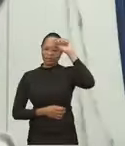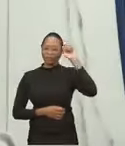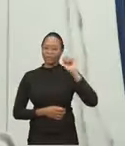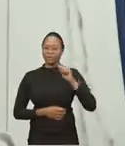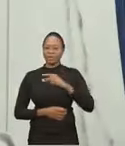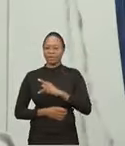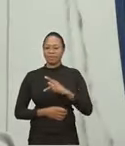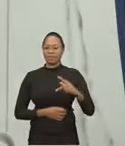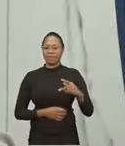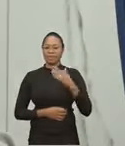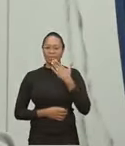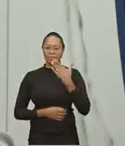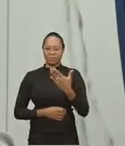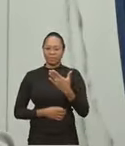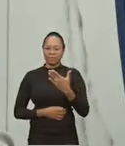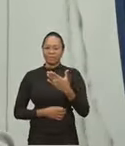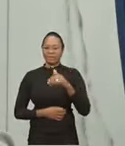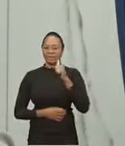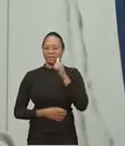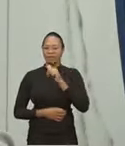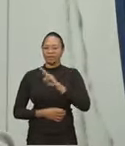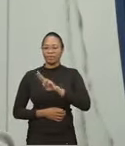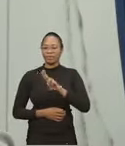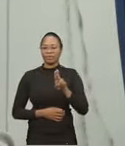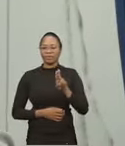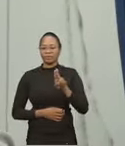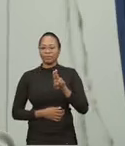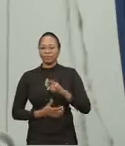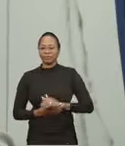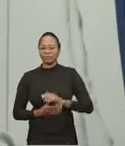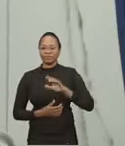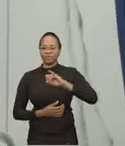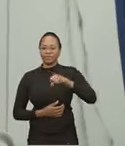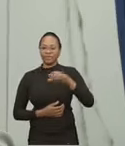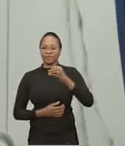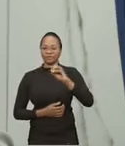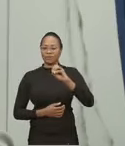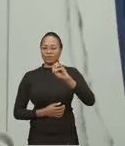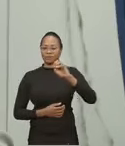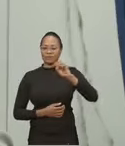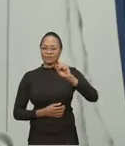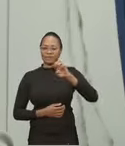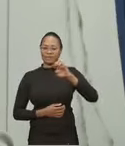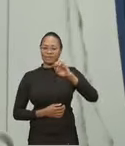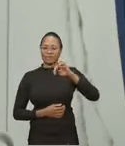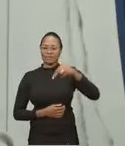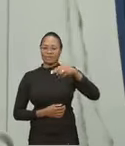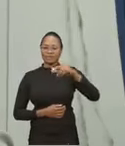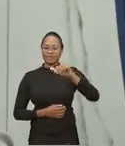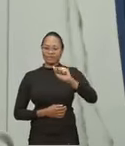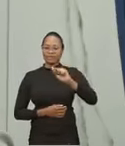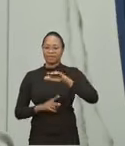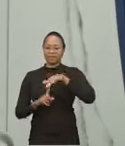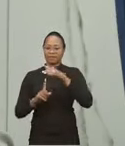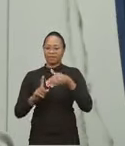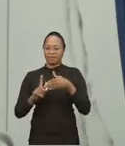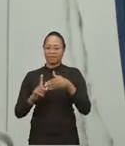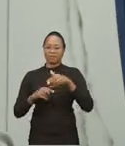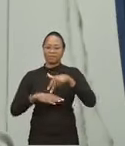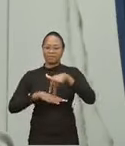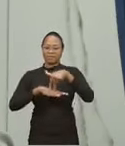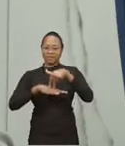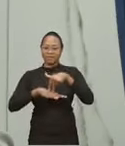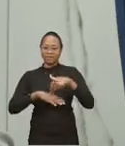PP, concede à senhora Joseane Batista da Silva Alves o prêmio Mulher Destaque. Projeto de resolução de número